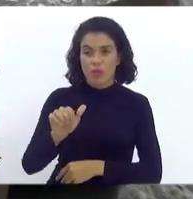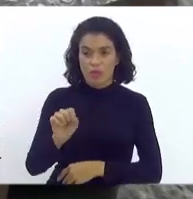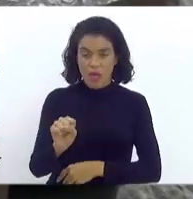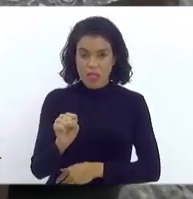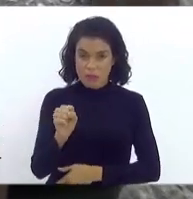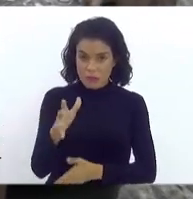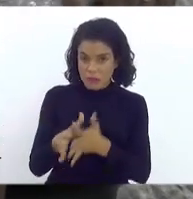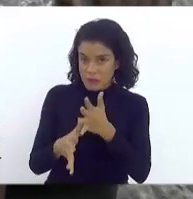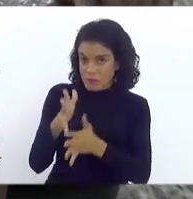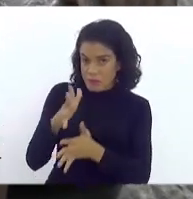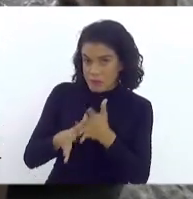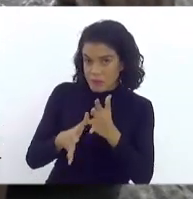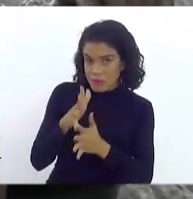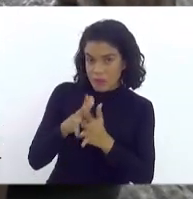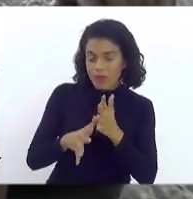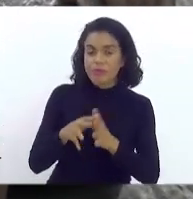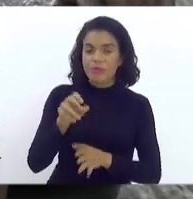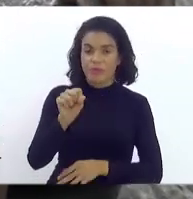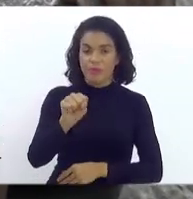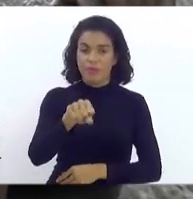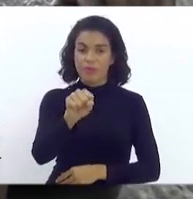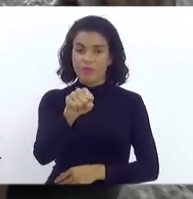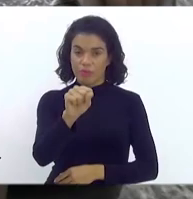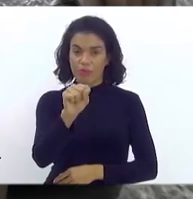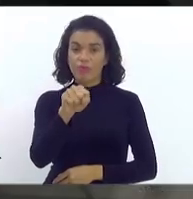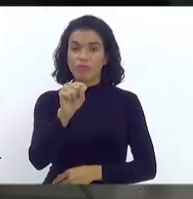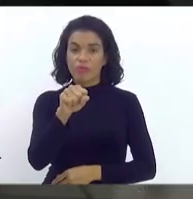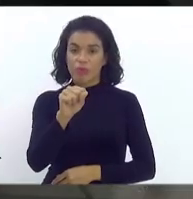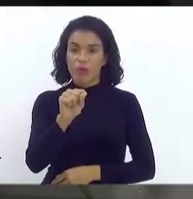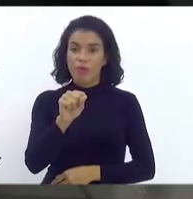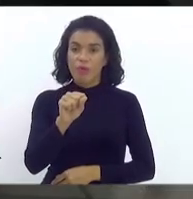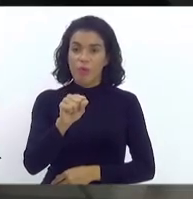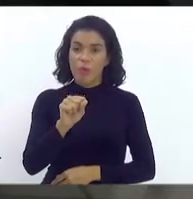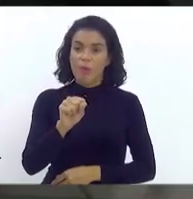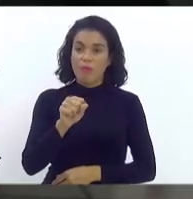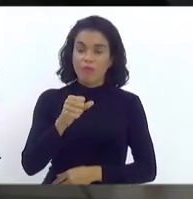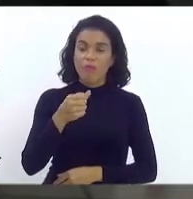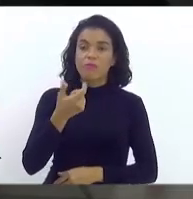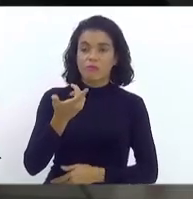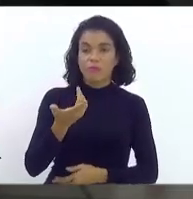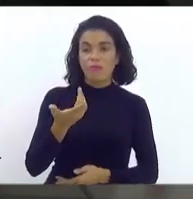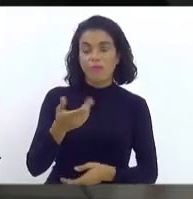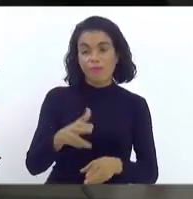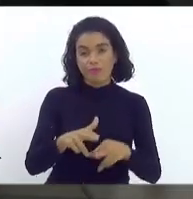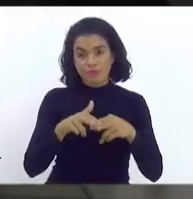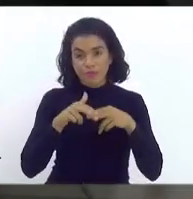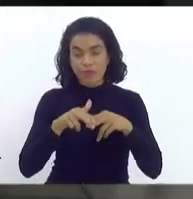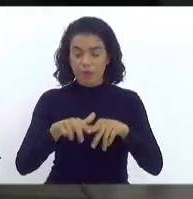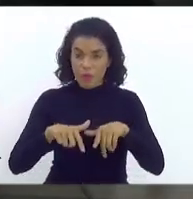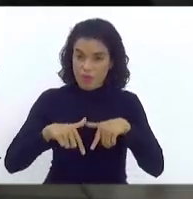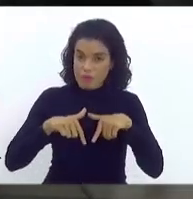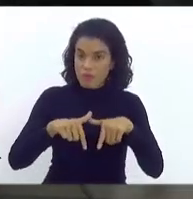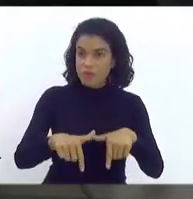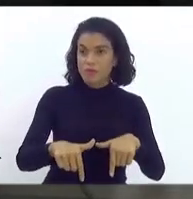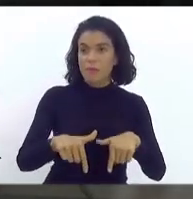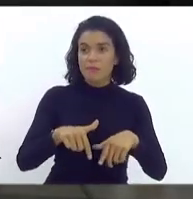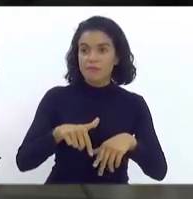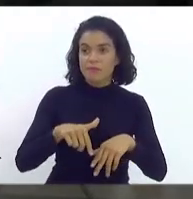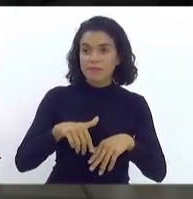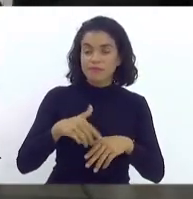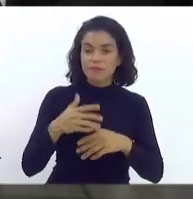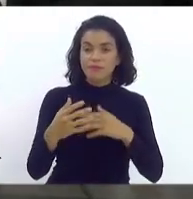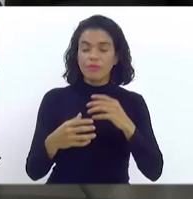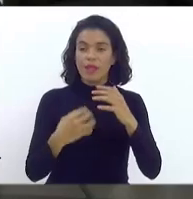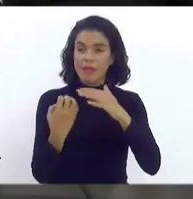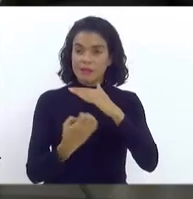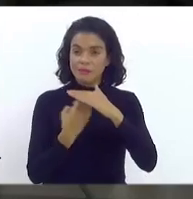GNV? Sim, ou seja, esses furtos acabam influenciando, por isso uma atuação muito intensa da